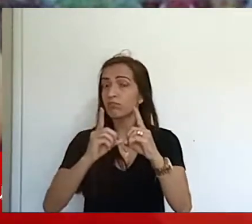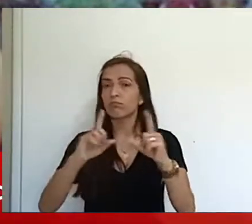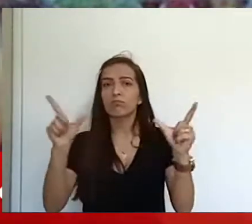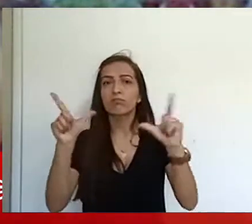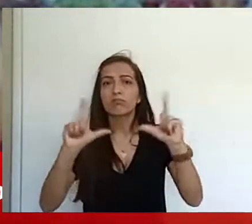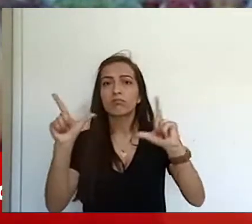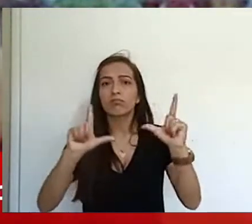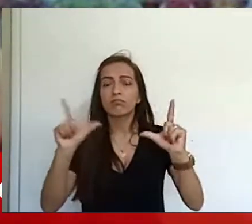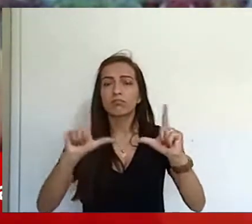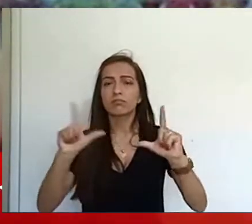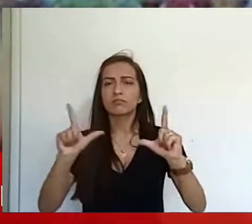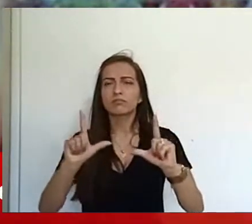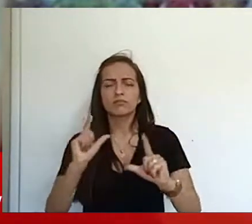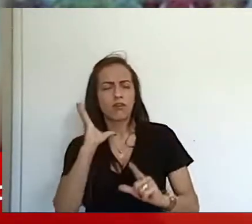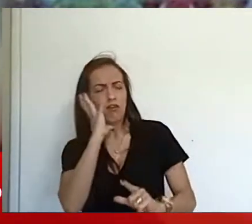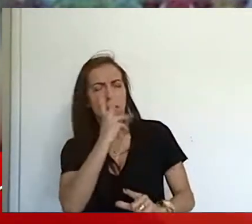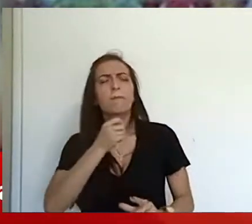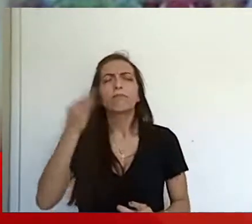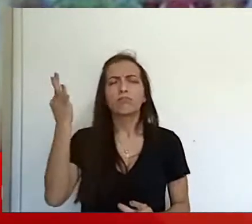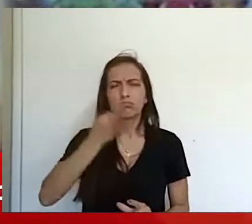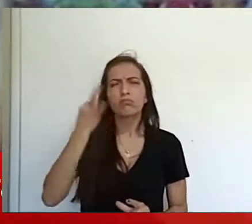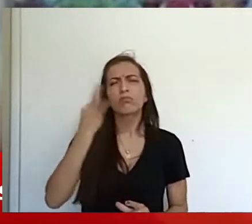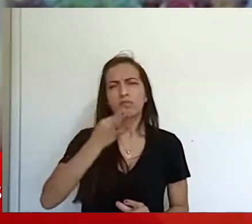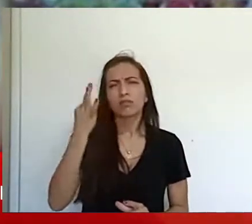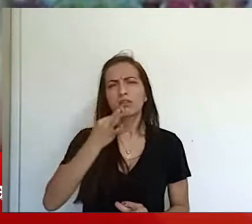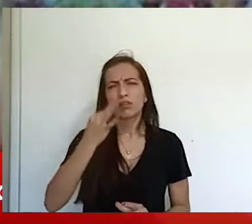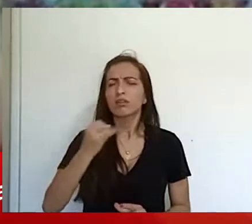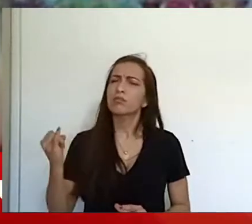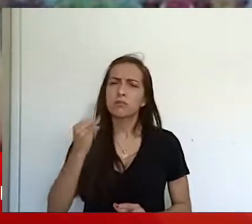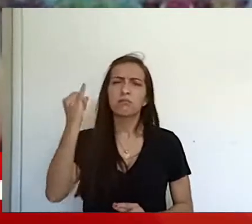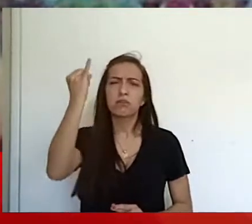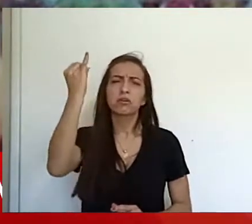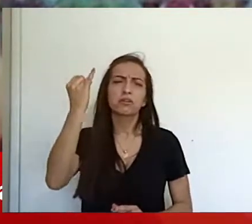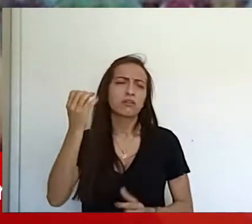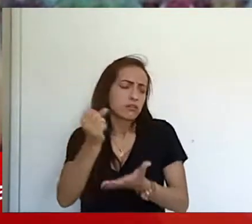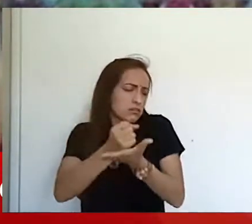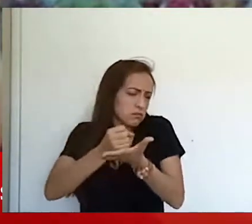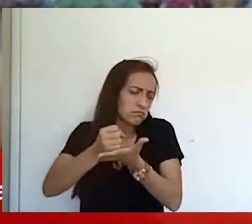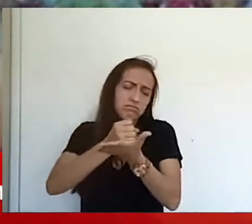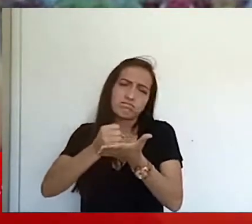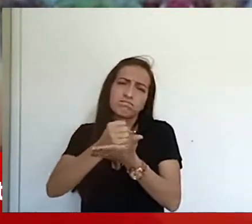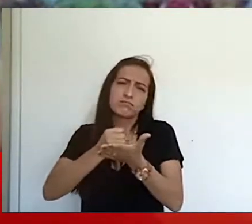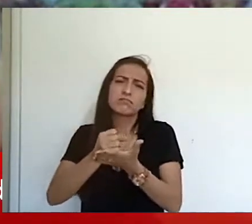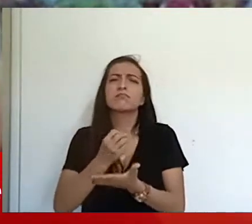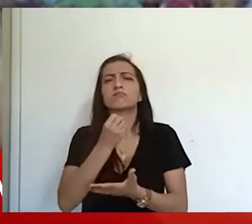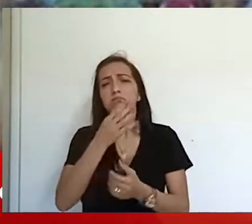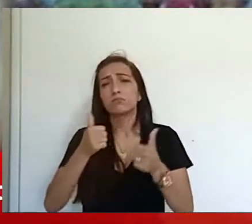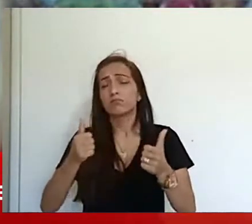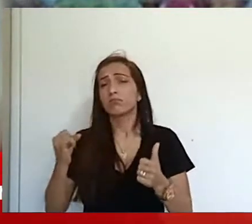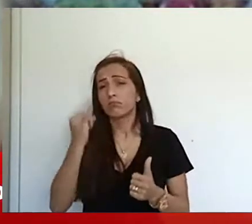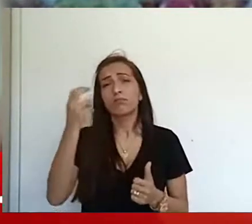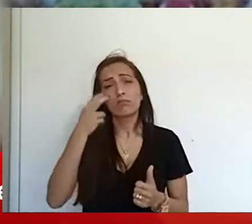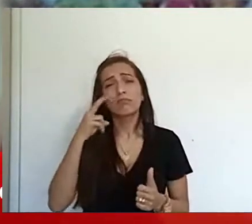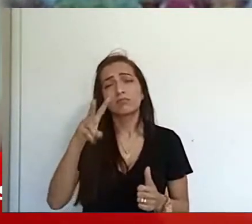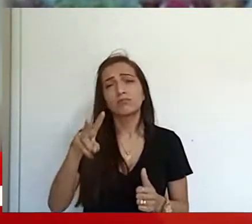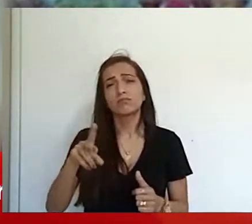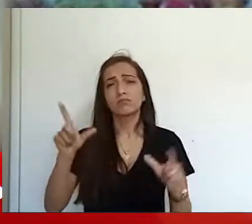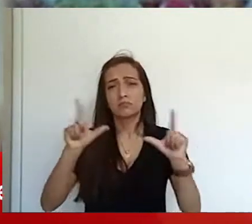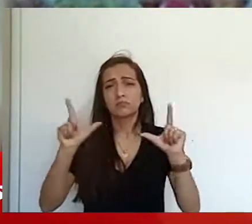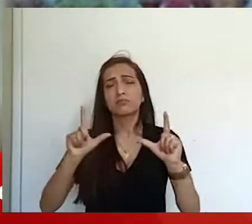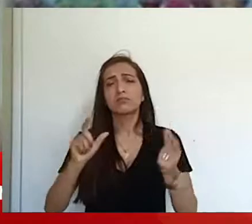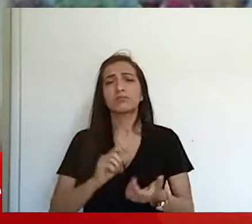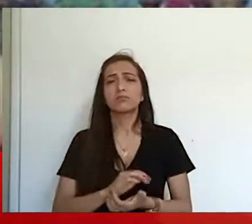muito bonito, muito bem fundamentado, como é próprio do professor Luiz Carlos Freitas, né? E outros, enfim,